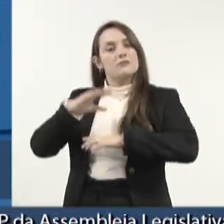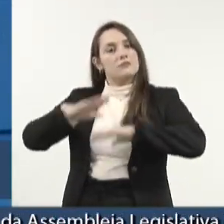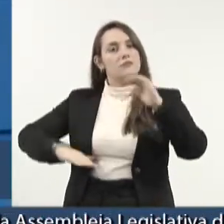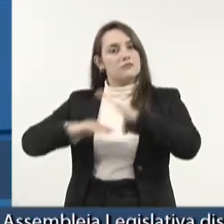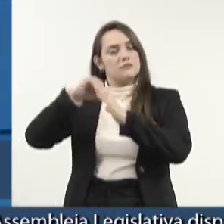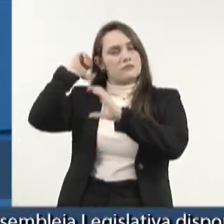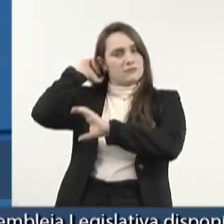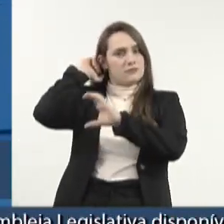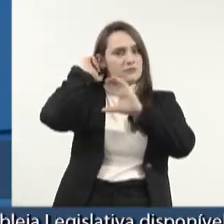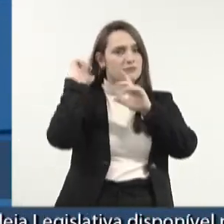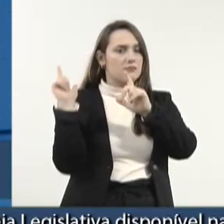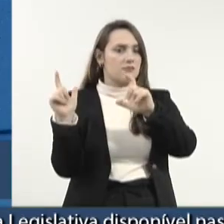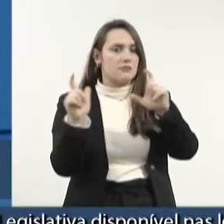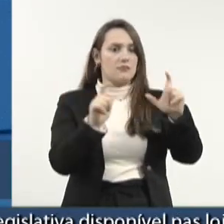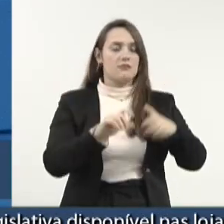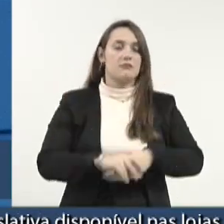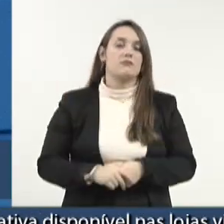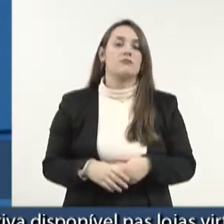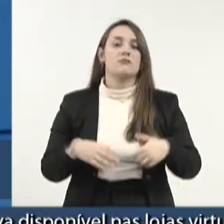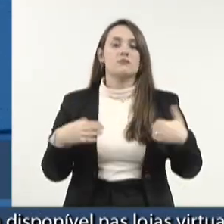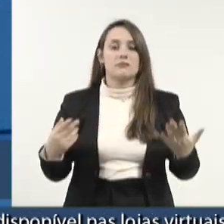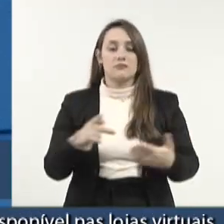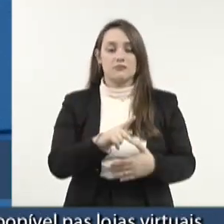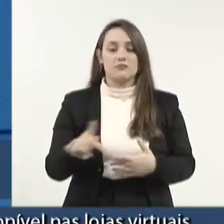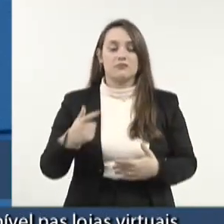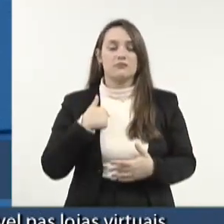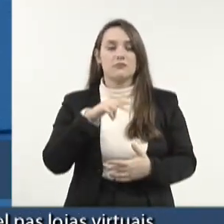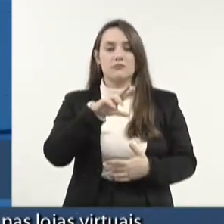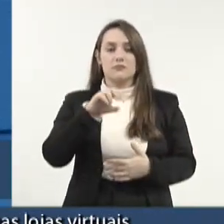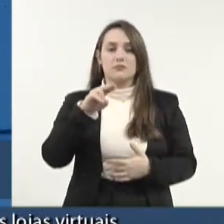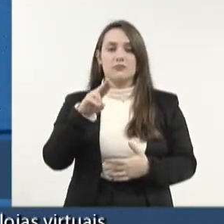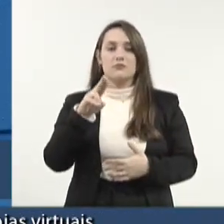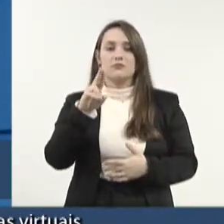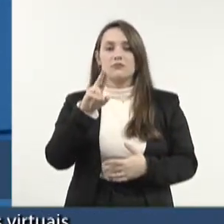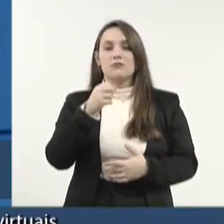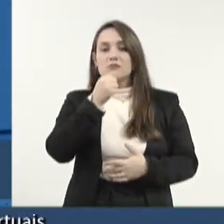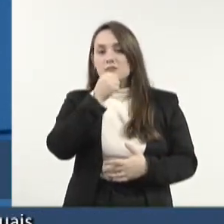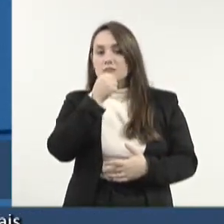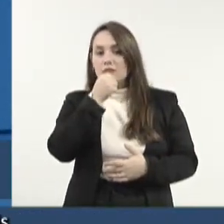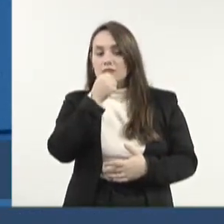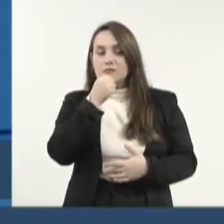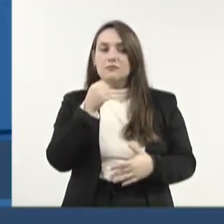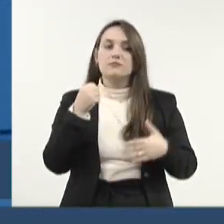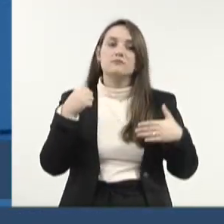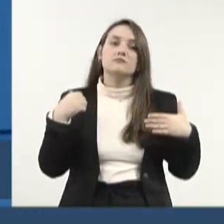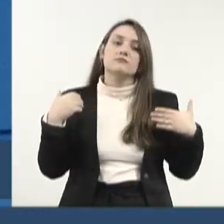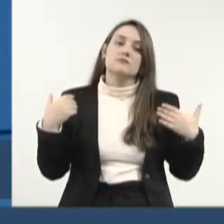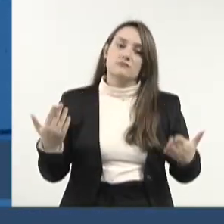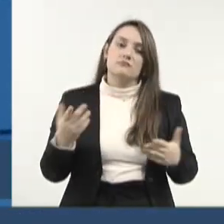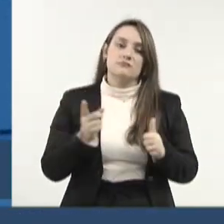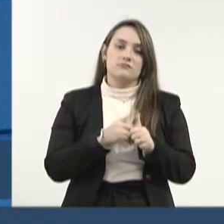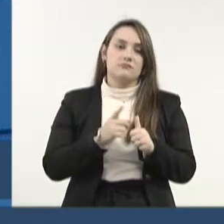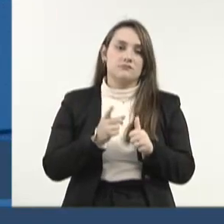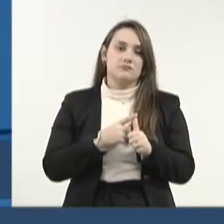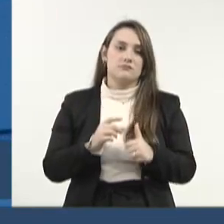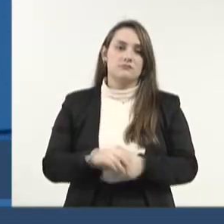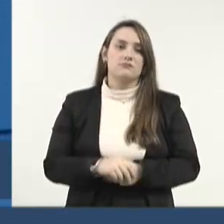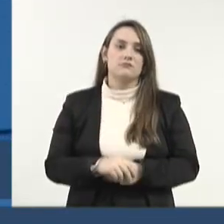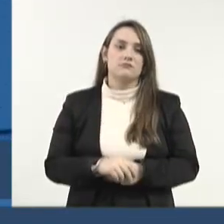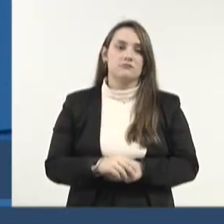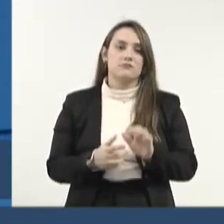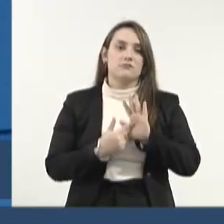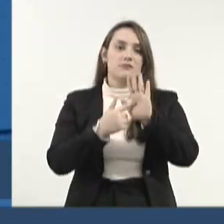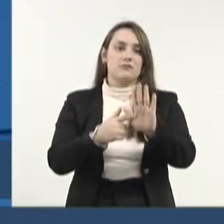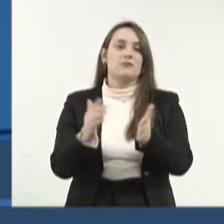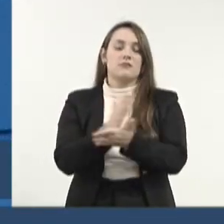assessoria presente. Senhor presidente, faço uso da palavra no pequeno expediente, primeiro para apresentar algumas indicações